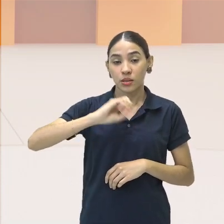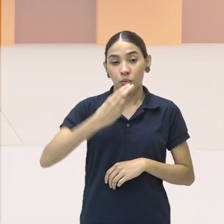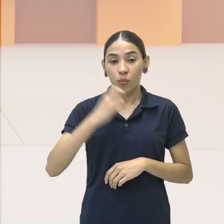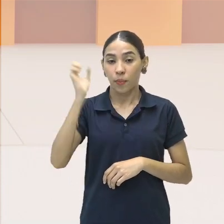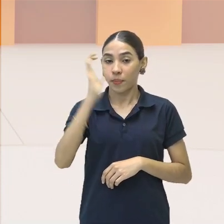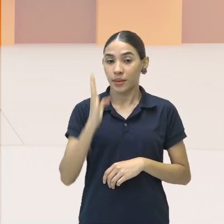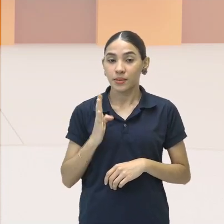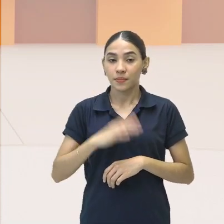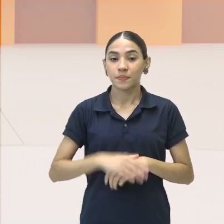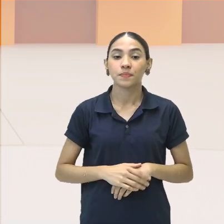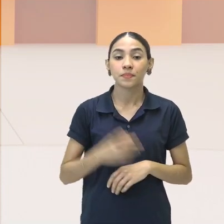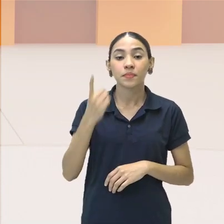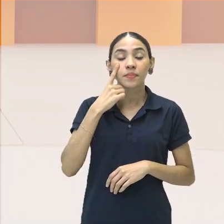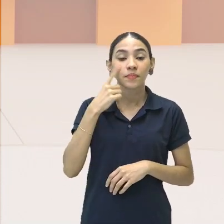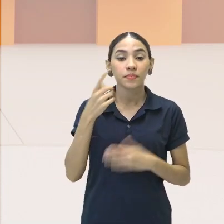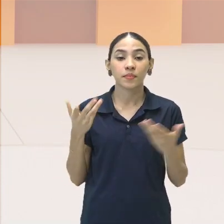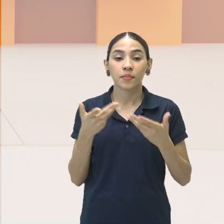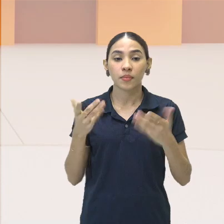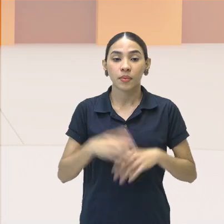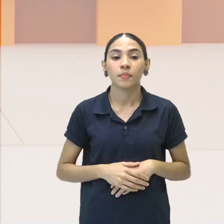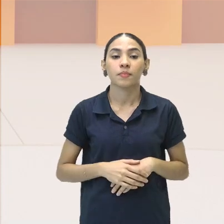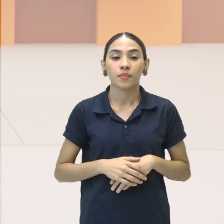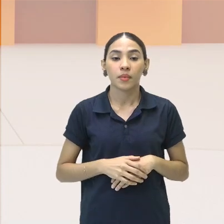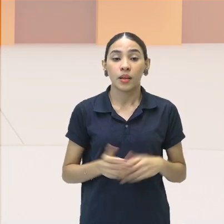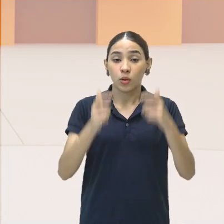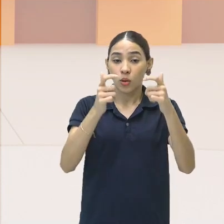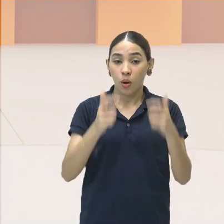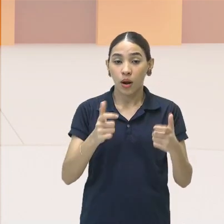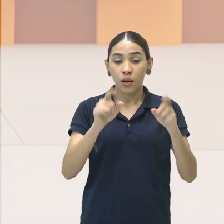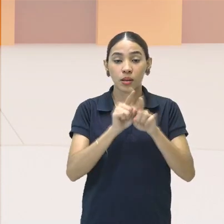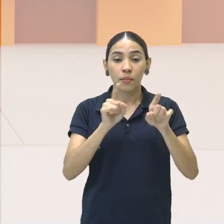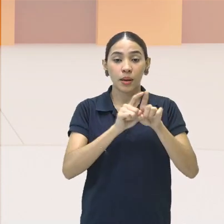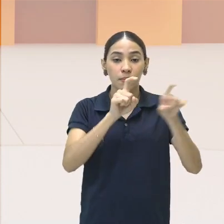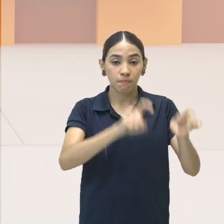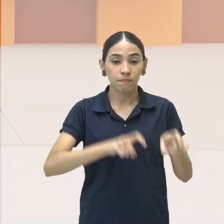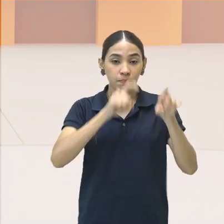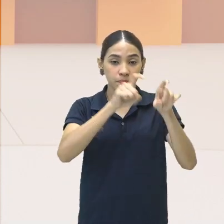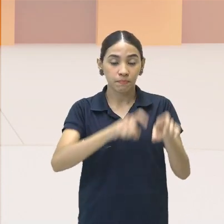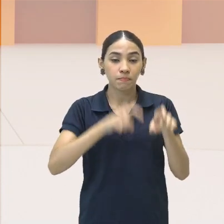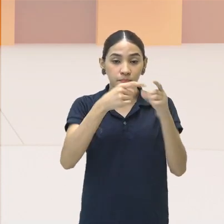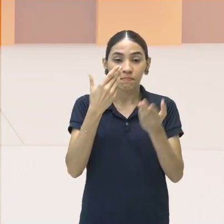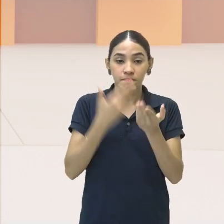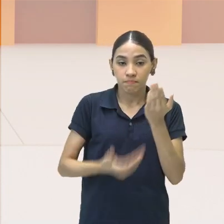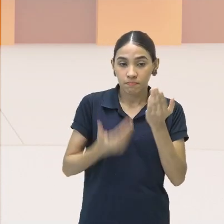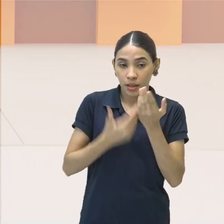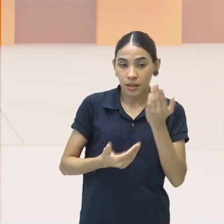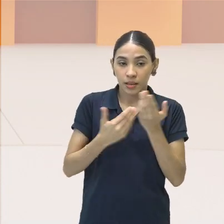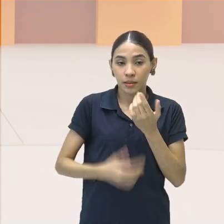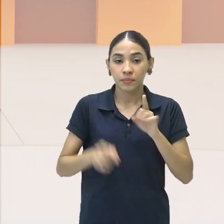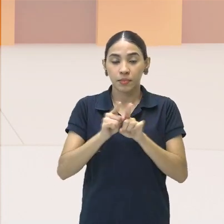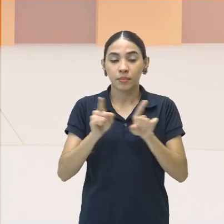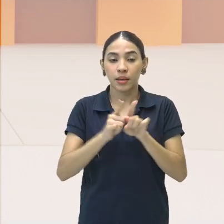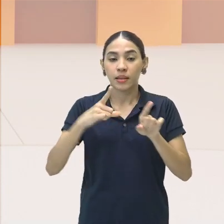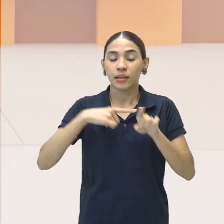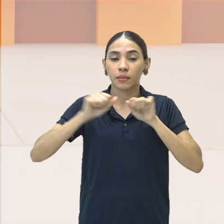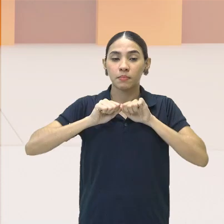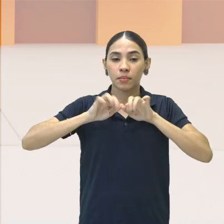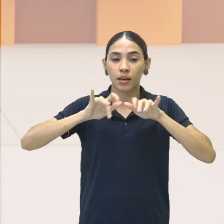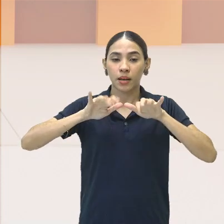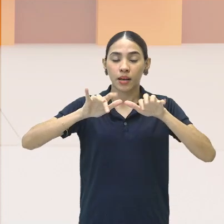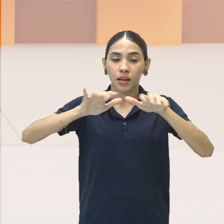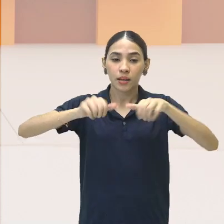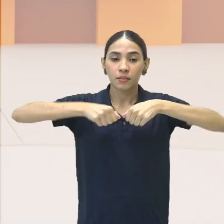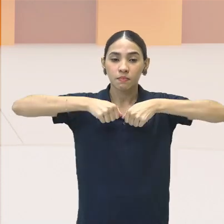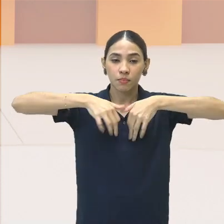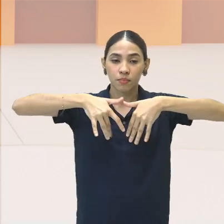né? Vamos verificar que campos e cerrados vão ser devastados para que haja a ampliação de pastagem